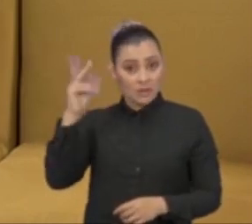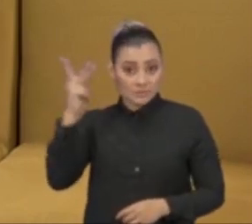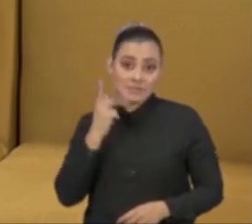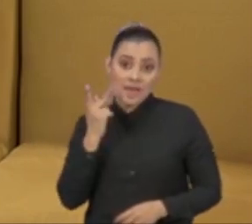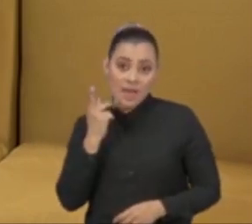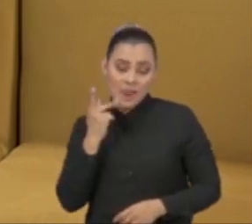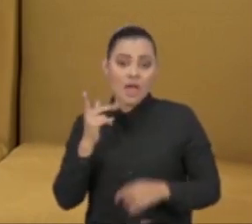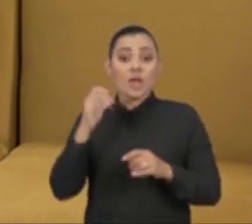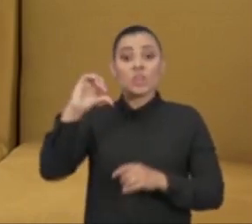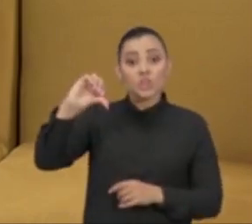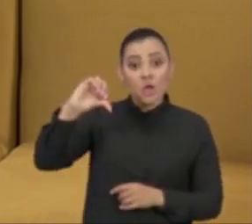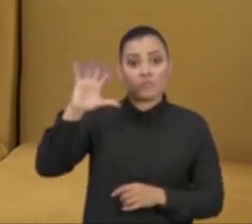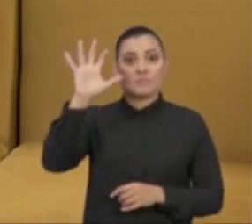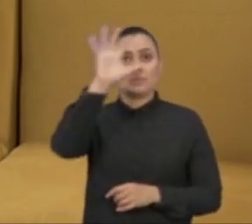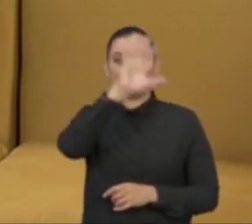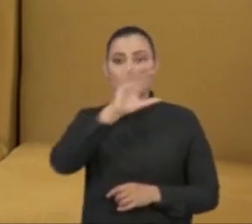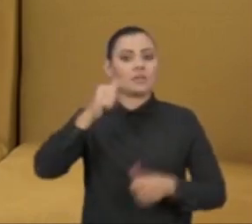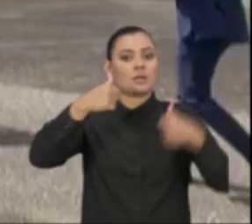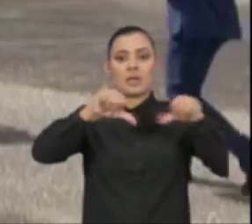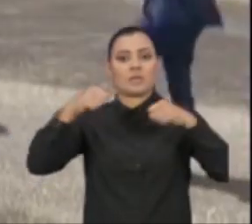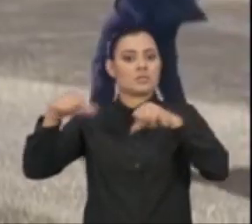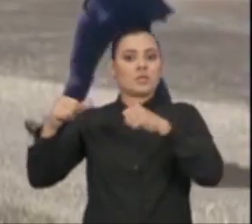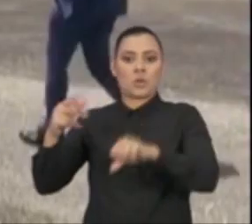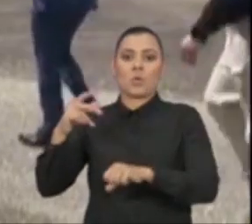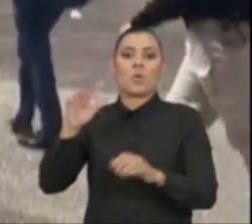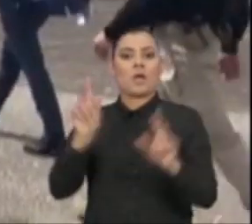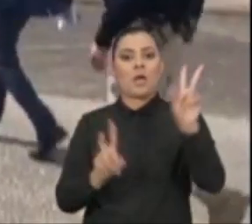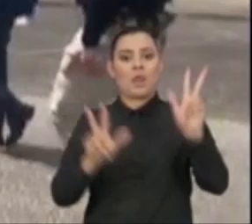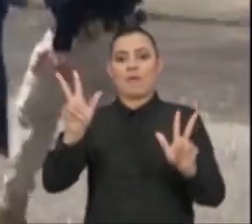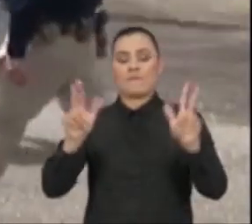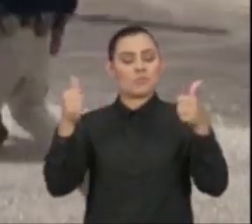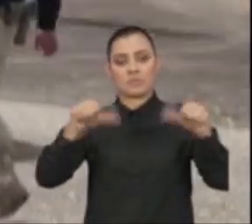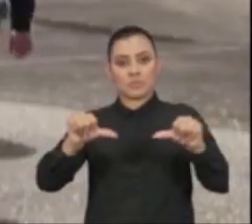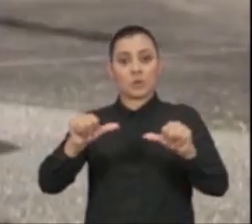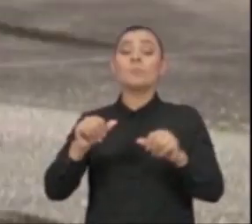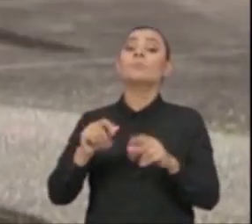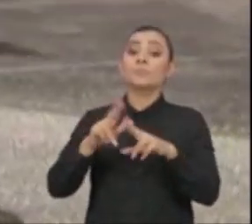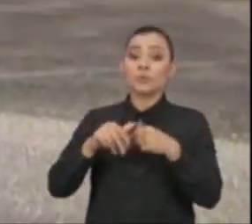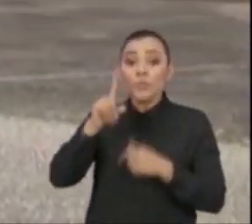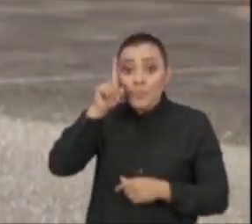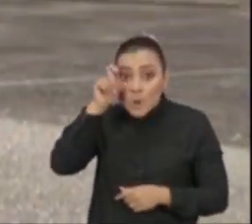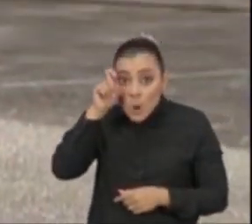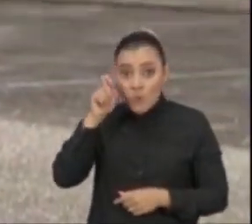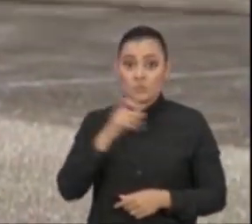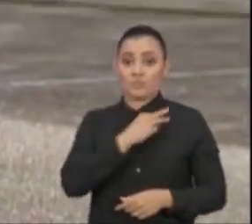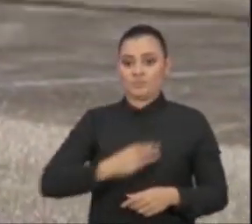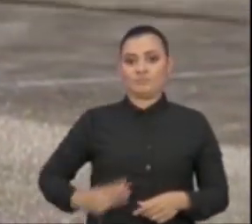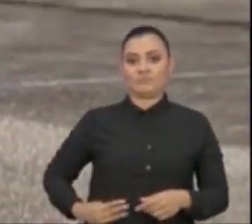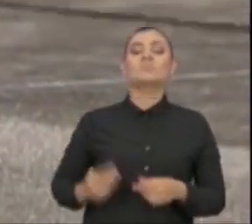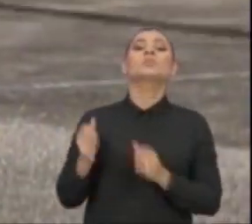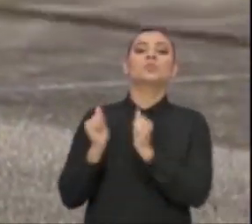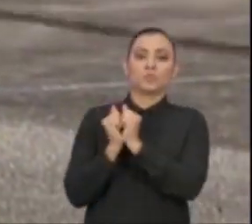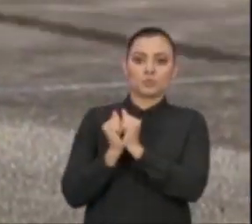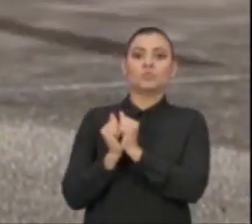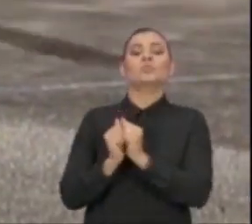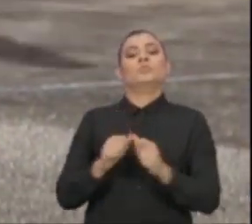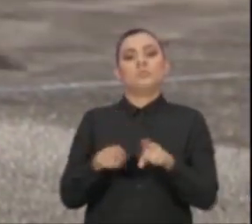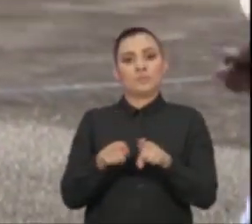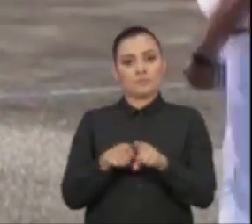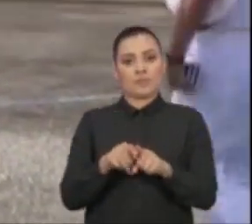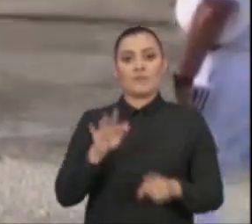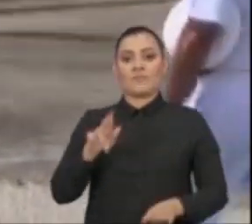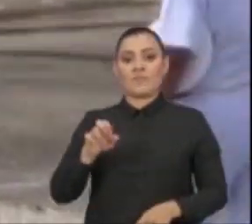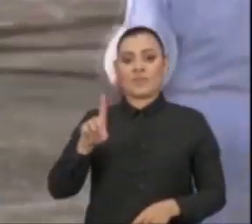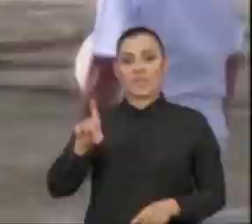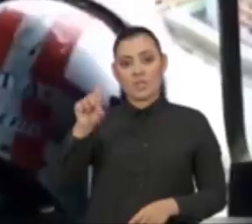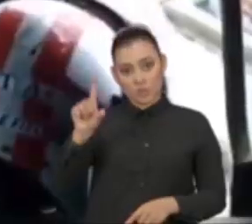9 cidades cancelaram o carnaval. O ministro da Justiça e Segurança Pública, Sérgio Moro, junto com o ministro da Defesa,